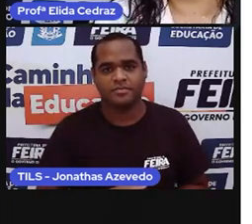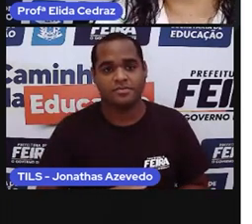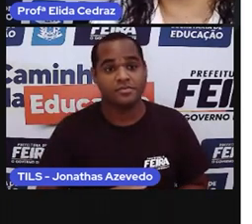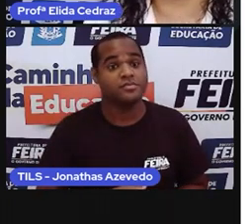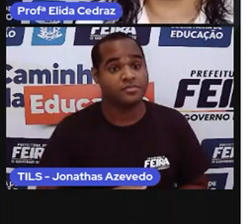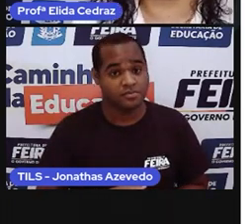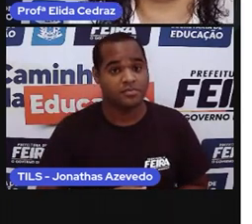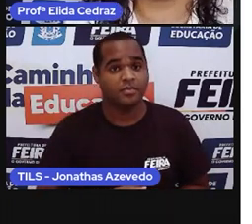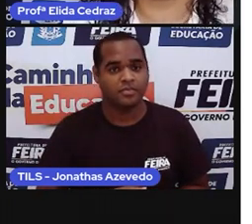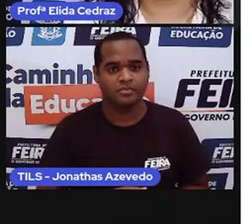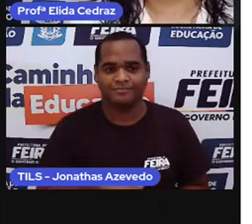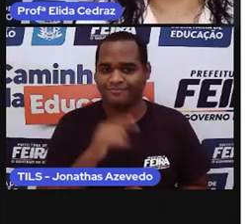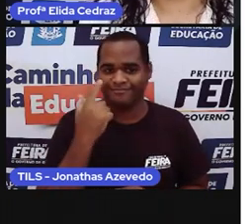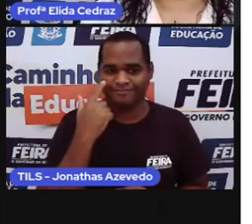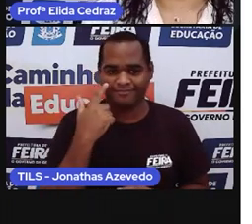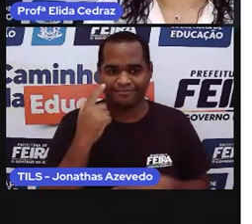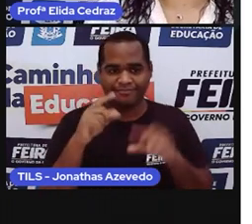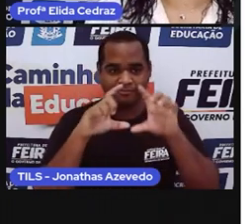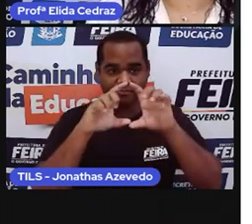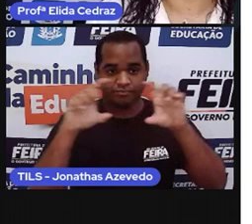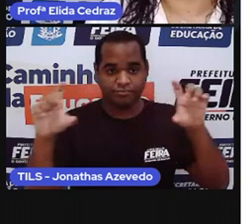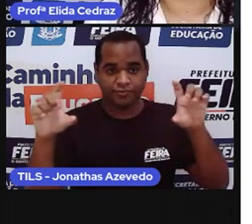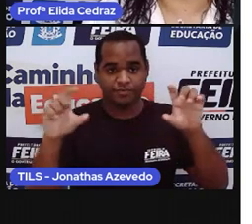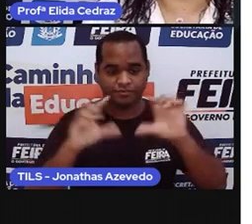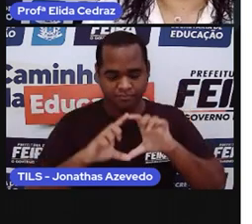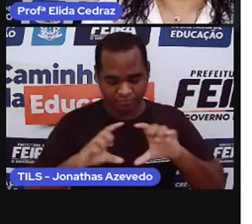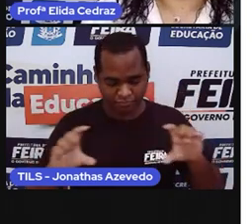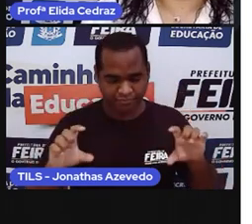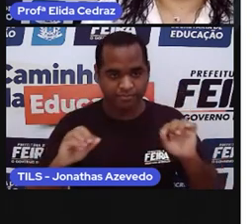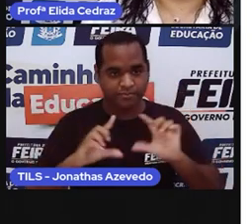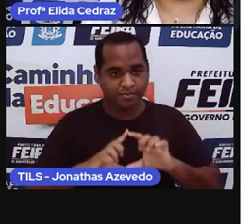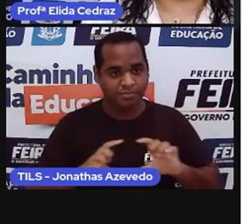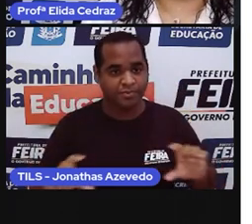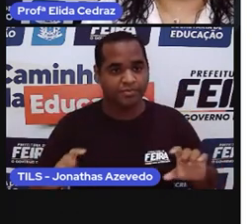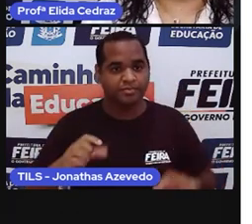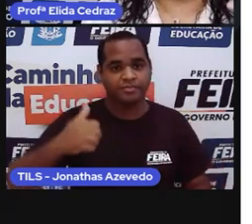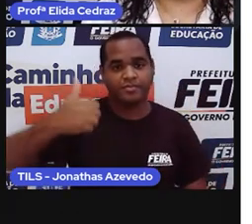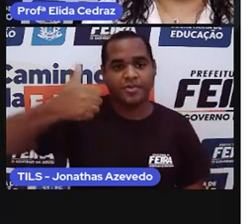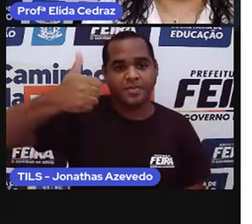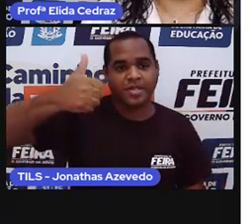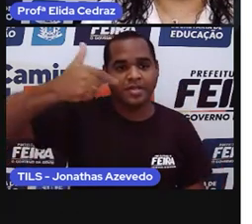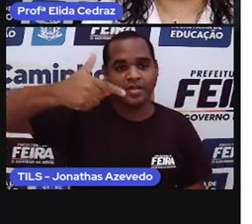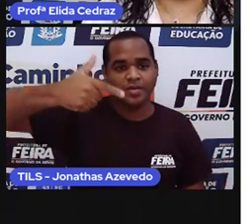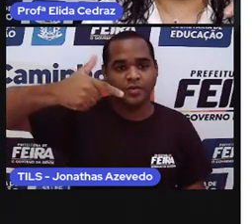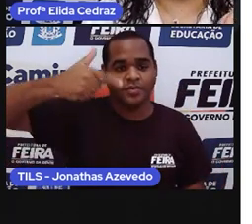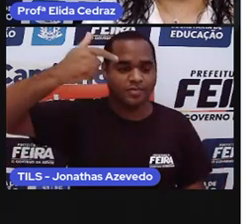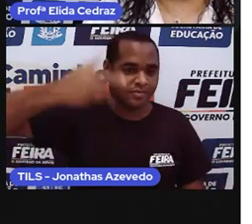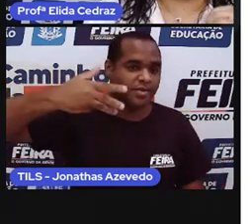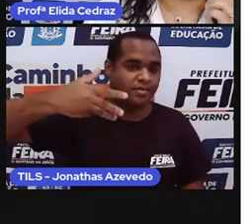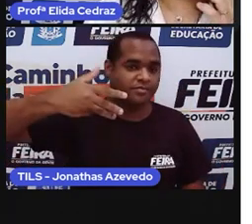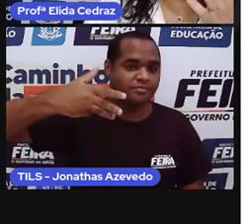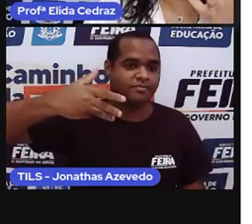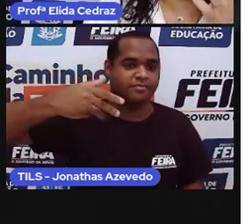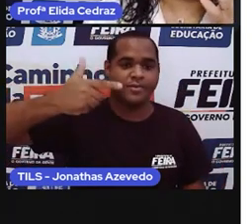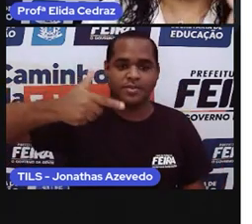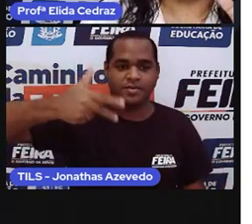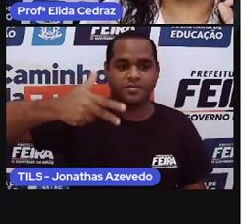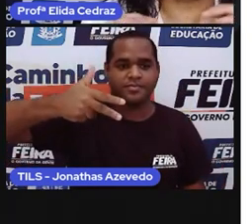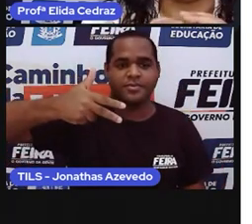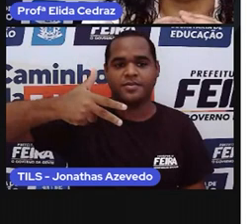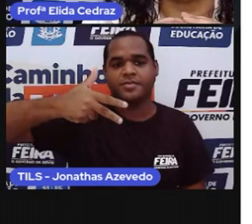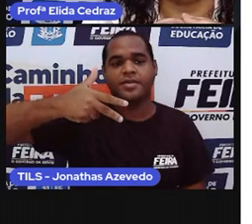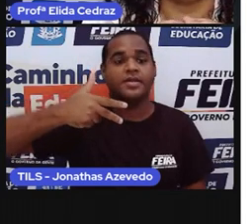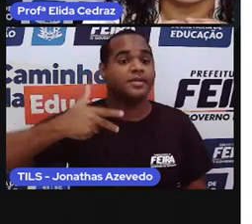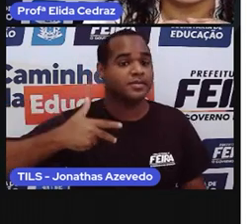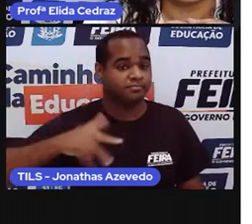Olha só o que a Pró fez. Separou os blocos. Primeiro, segundo e terceiro.